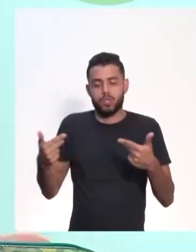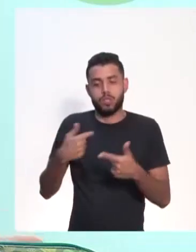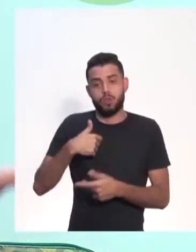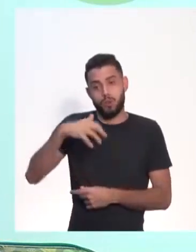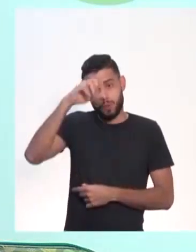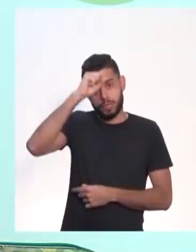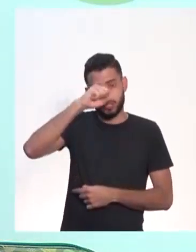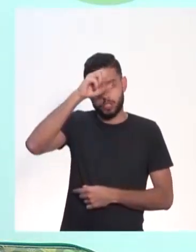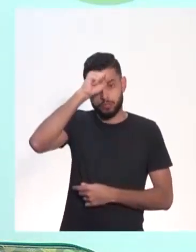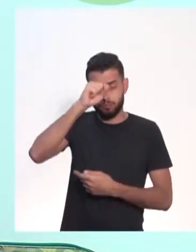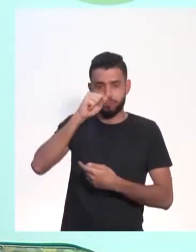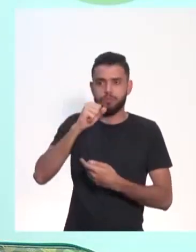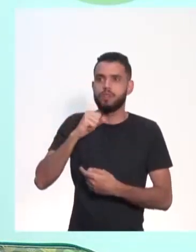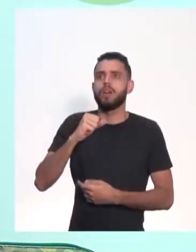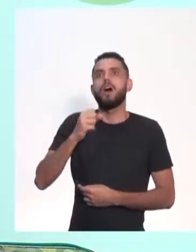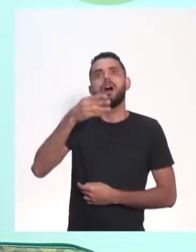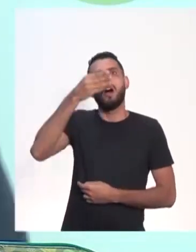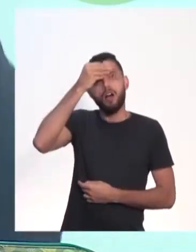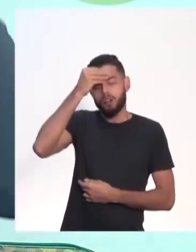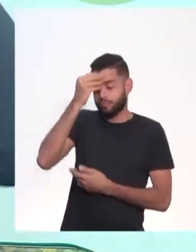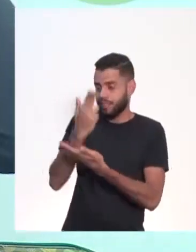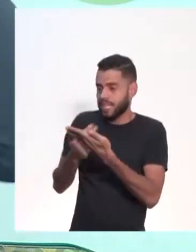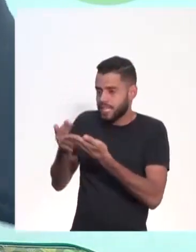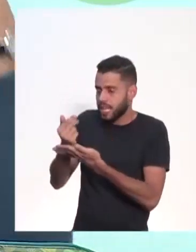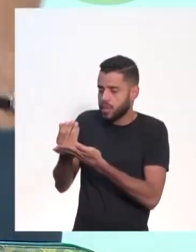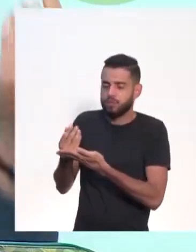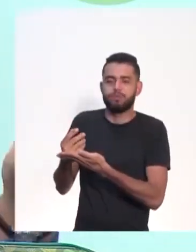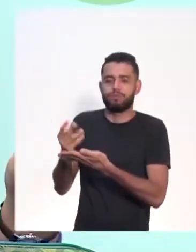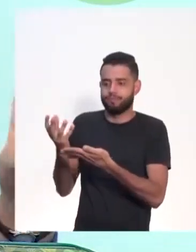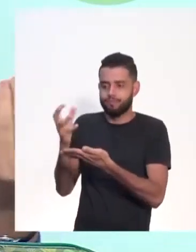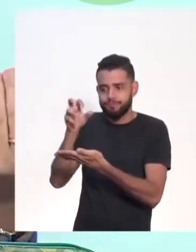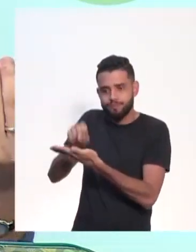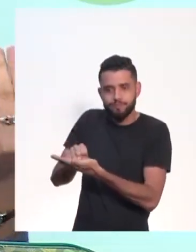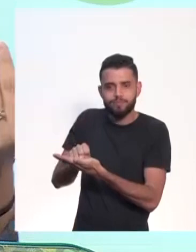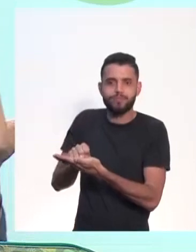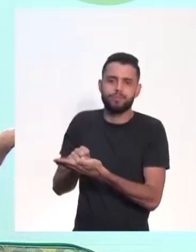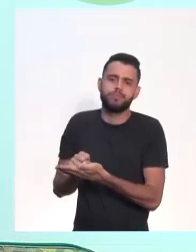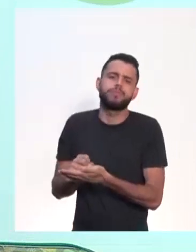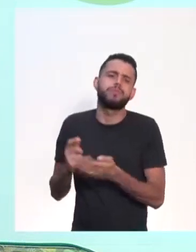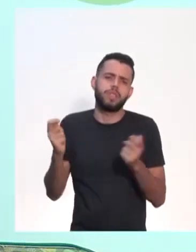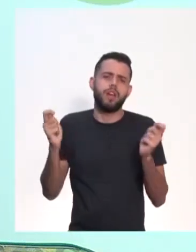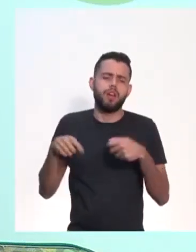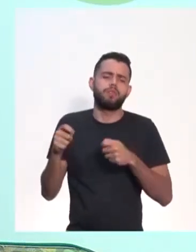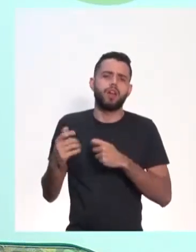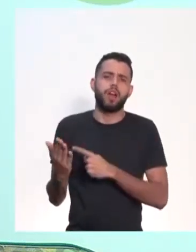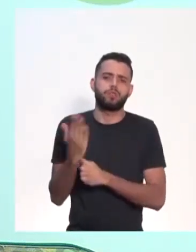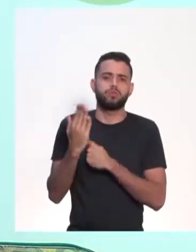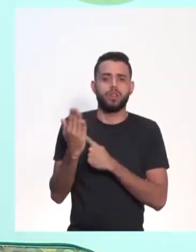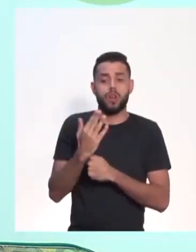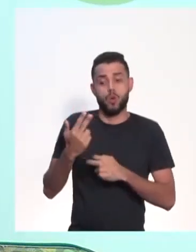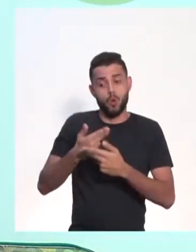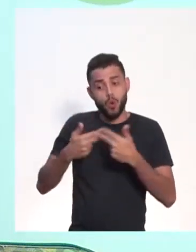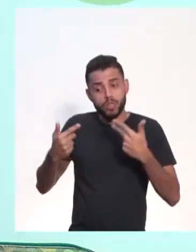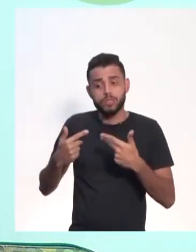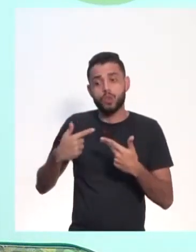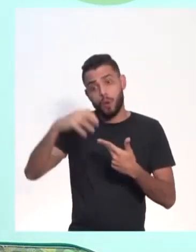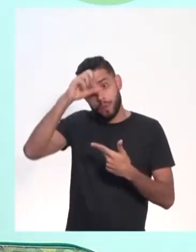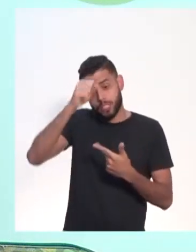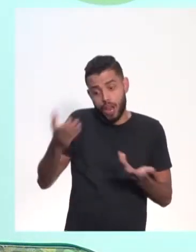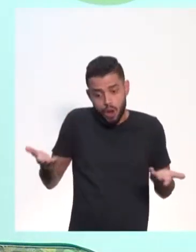desenho, muitas vezes, ele pode servir como um reforço de coisas que eu acabei de aprender com conhecimentos que eu já tinha